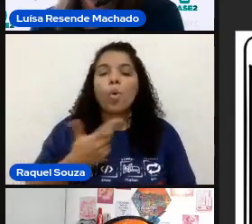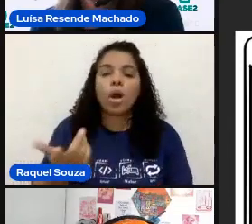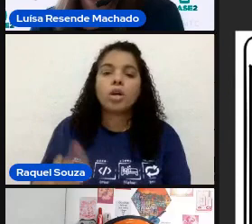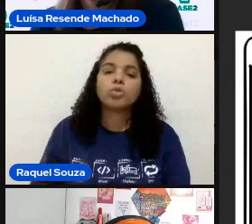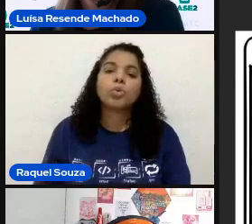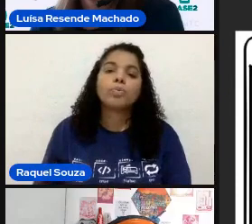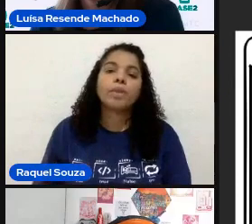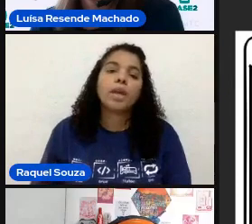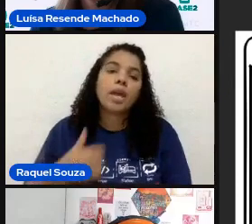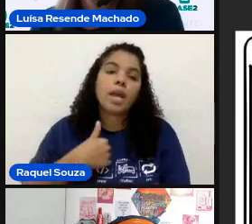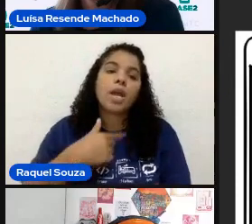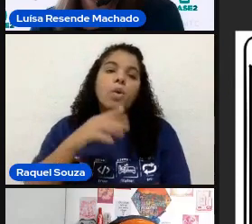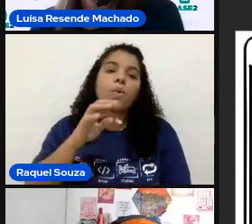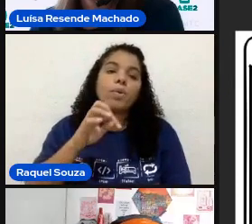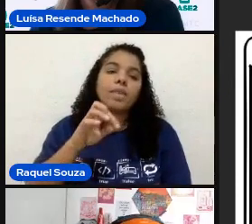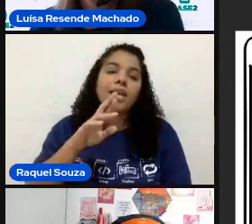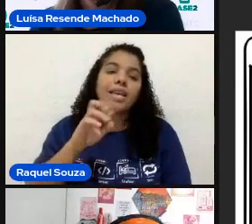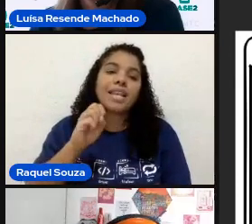Tereza,